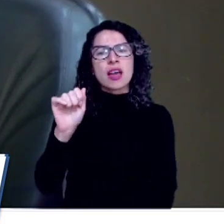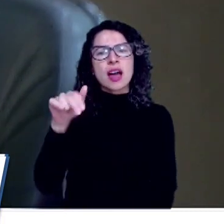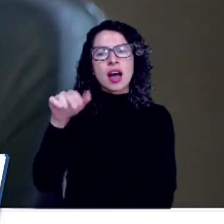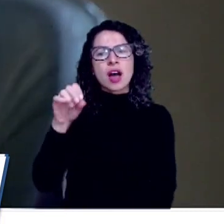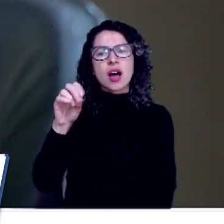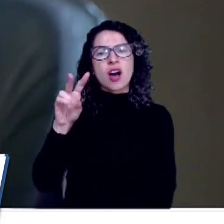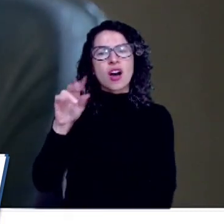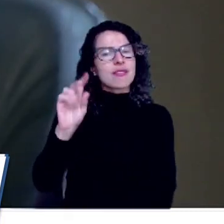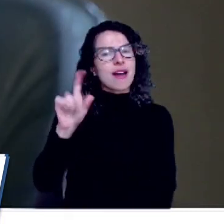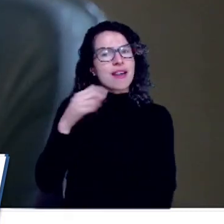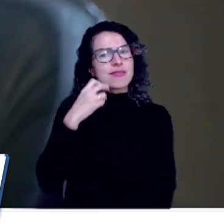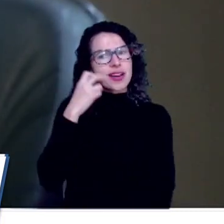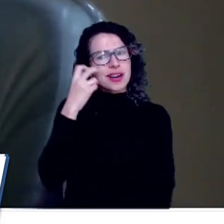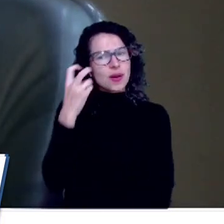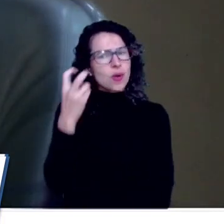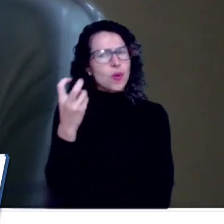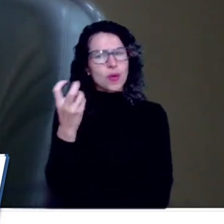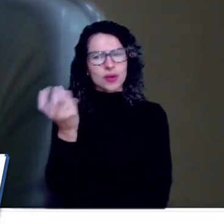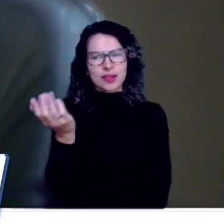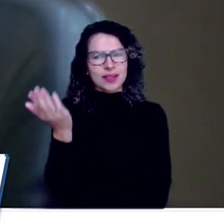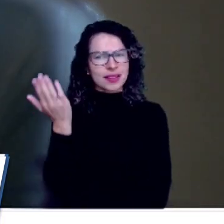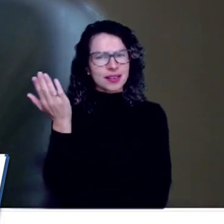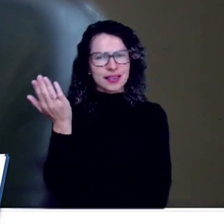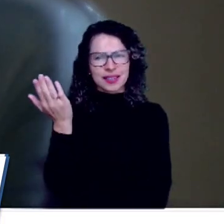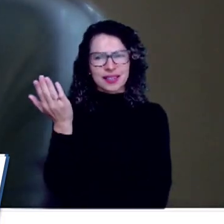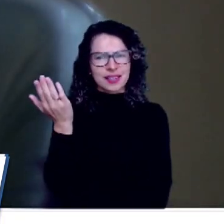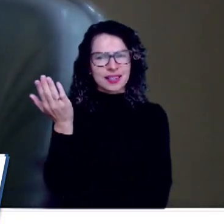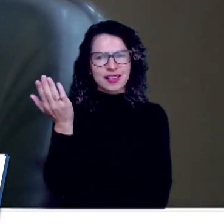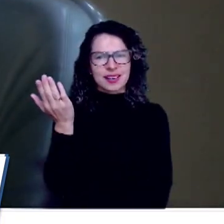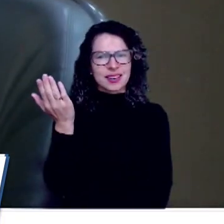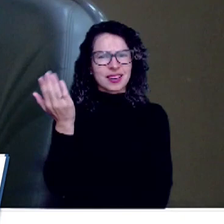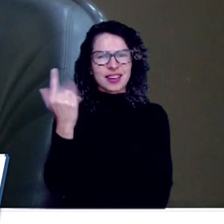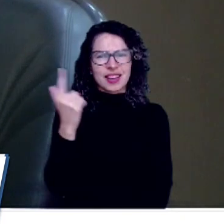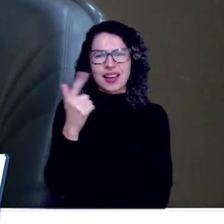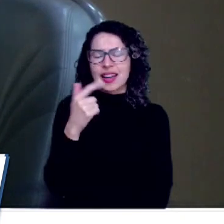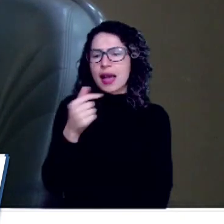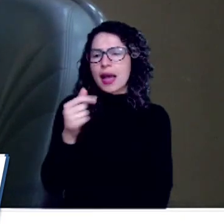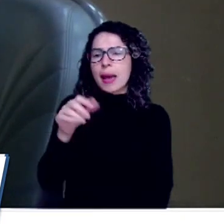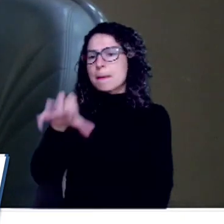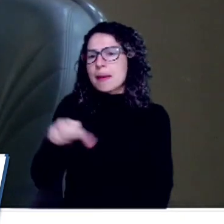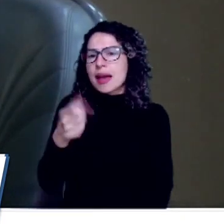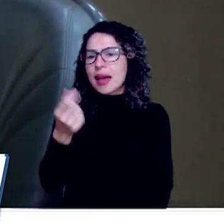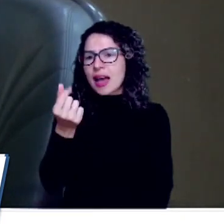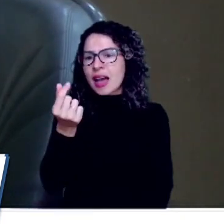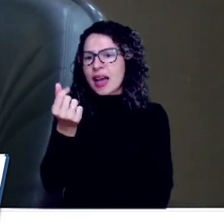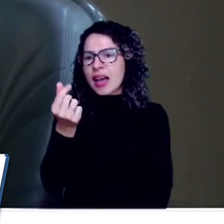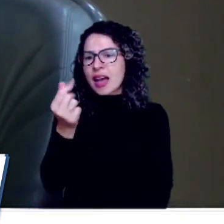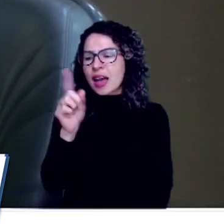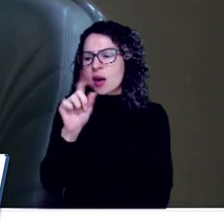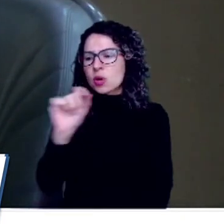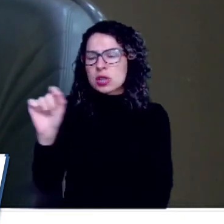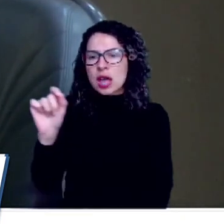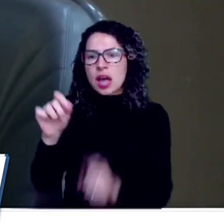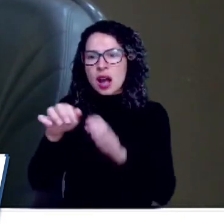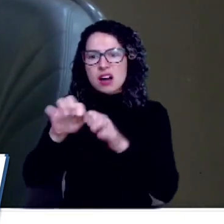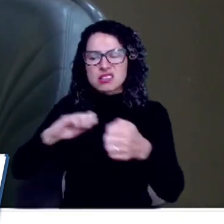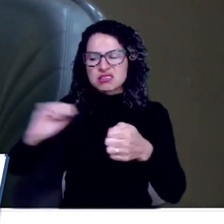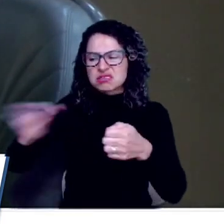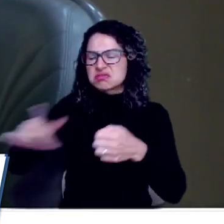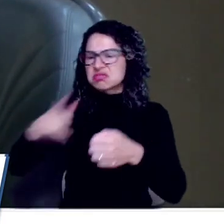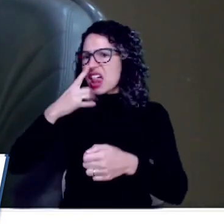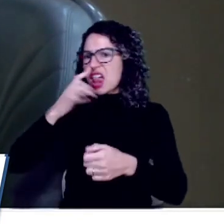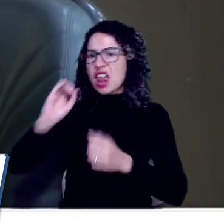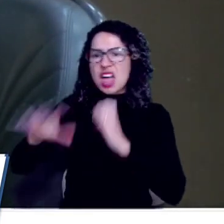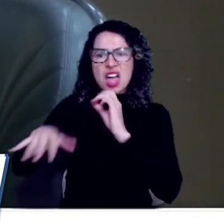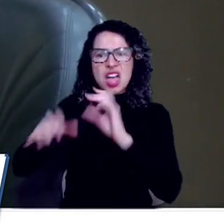vergonha. Isso aí é catar nota de 100 e rasgar. Isso aí é jogar dinheiro público na lata